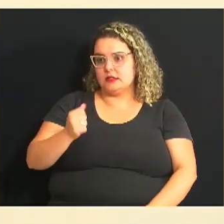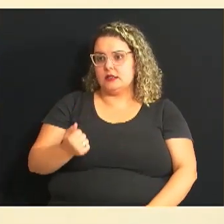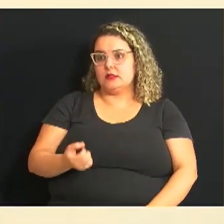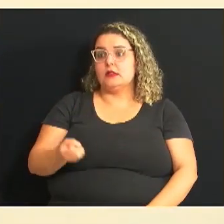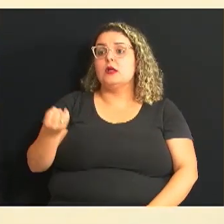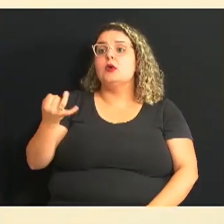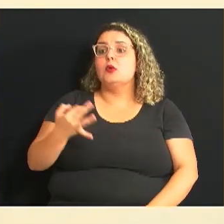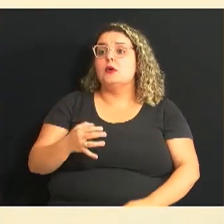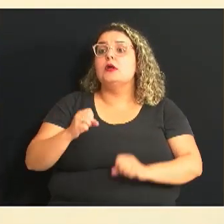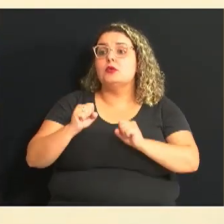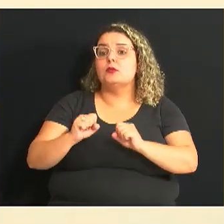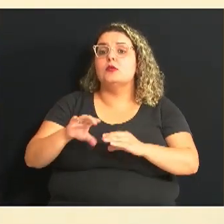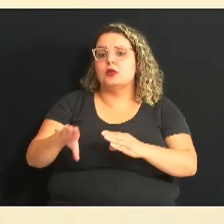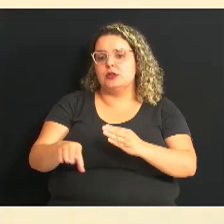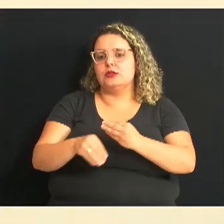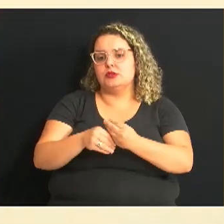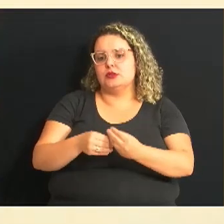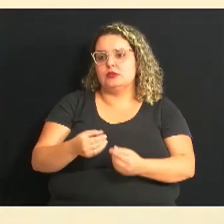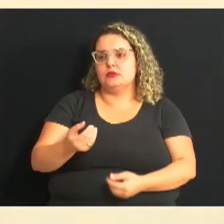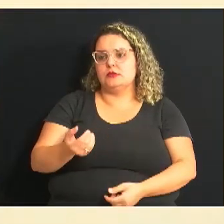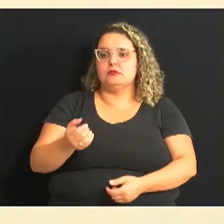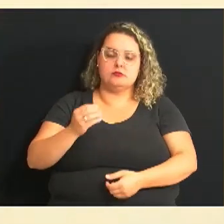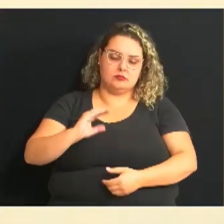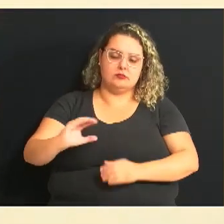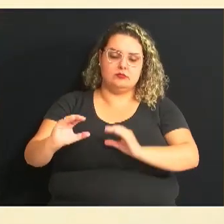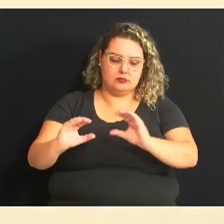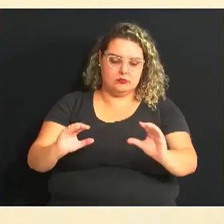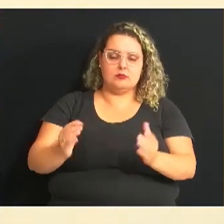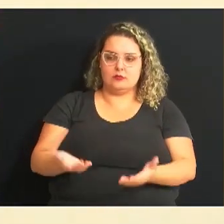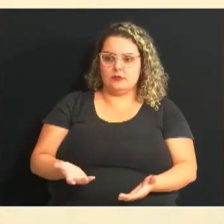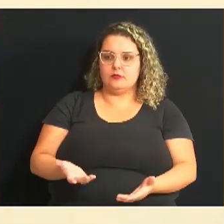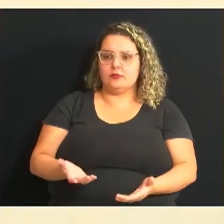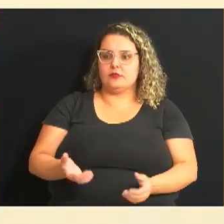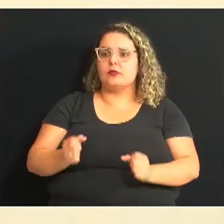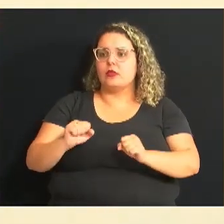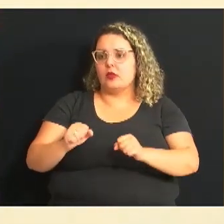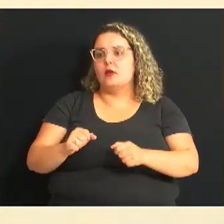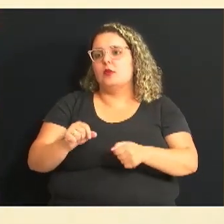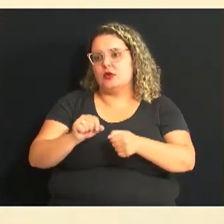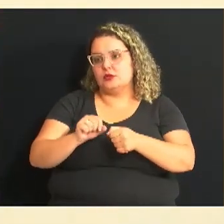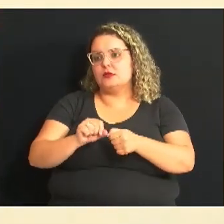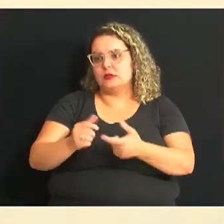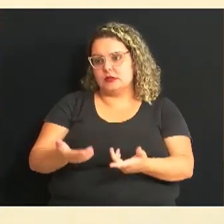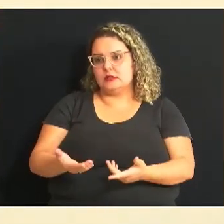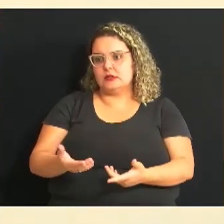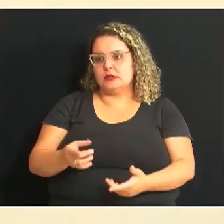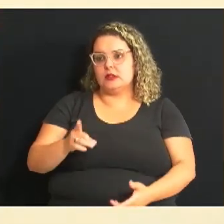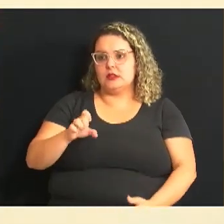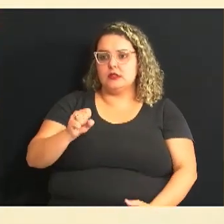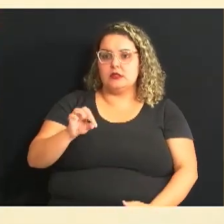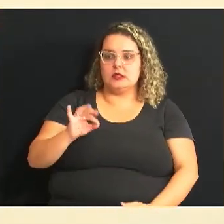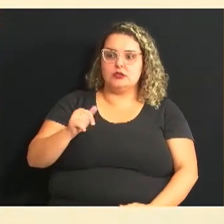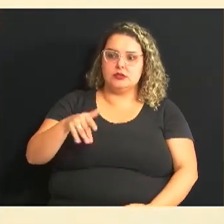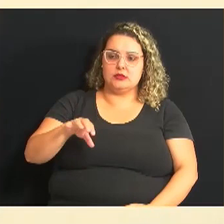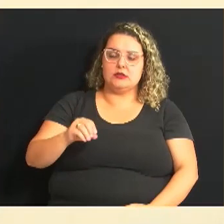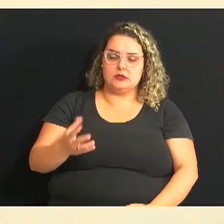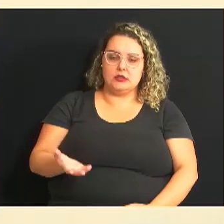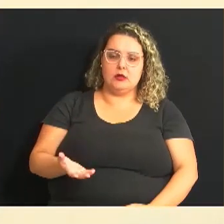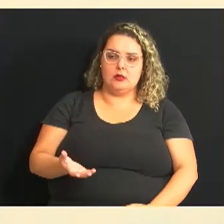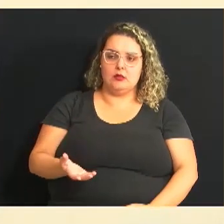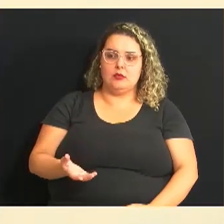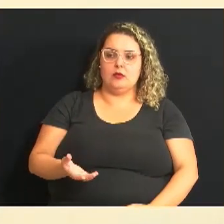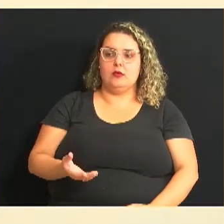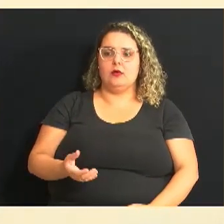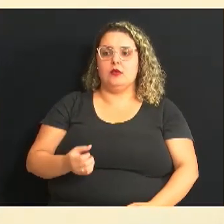ainda pode complementar a sua destinação. Então, nesse momento, dá para você fazer ainda essa destinação durante, né, que se faz parte do